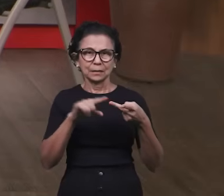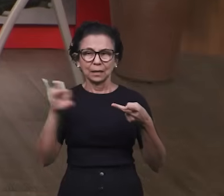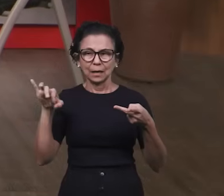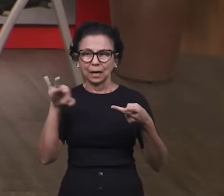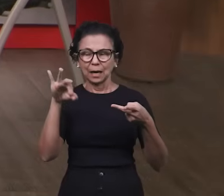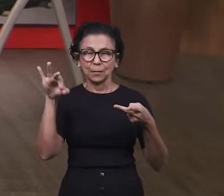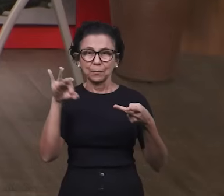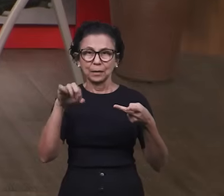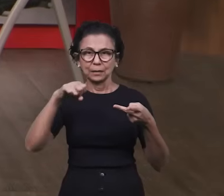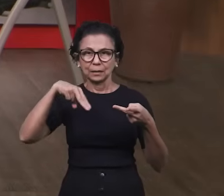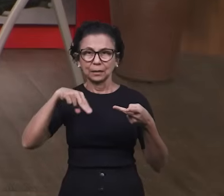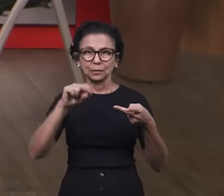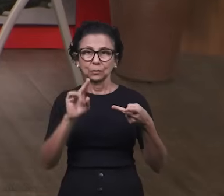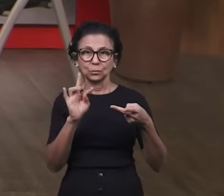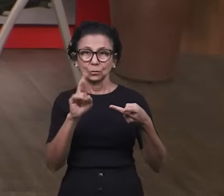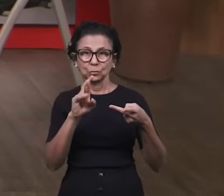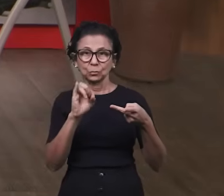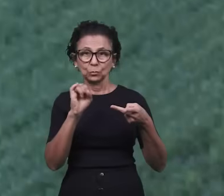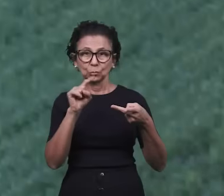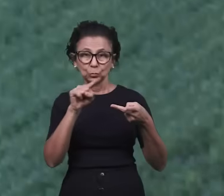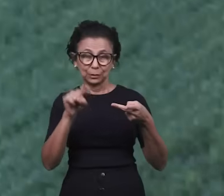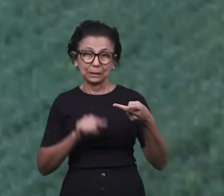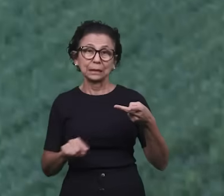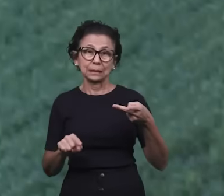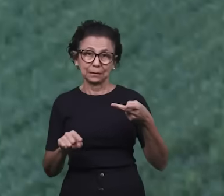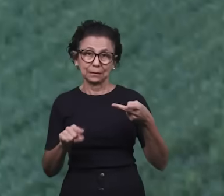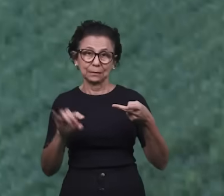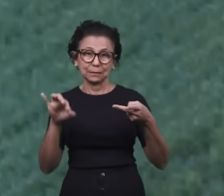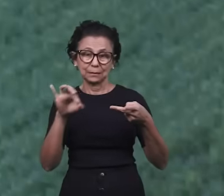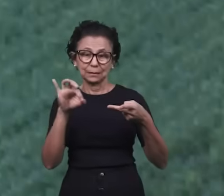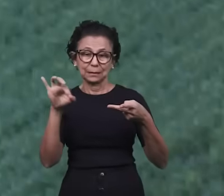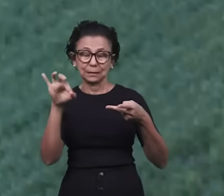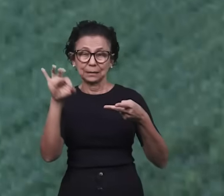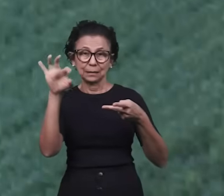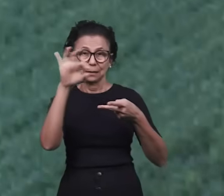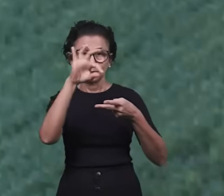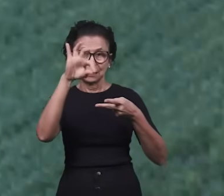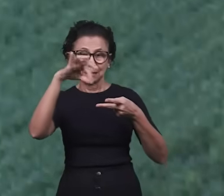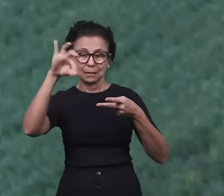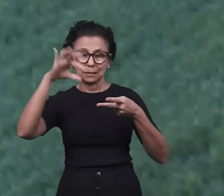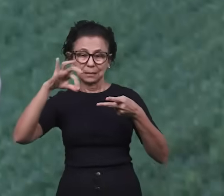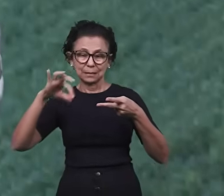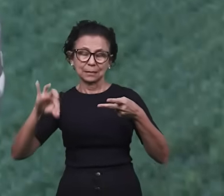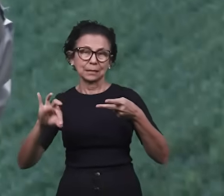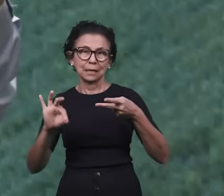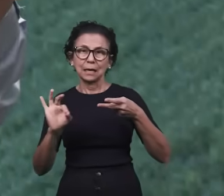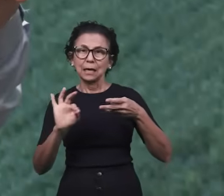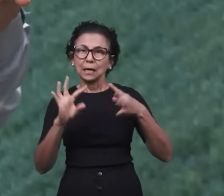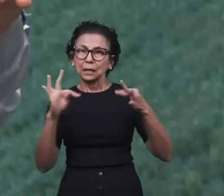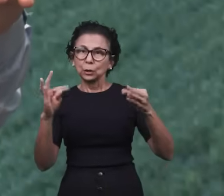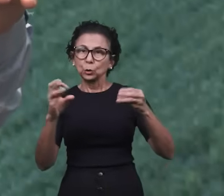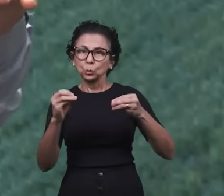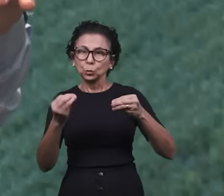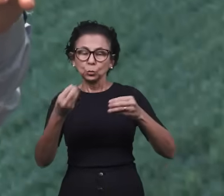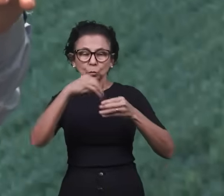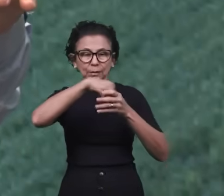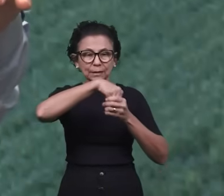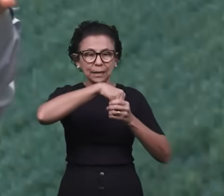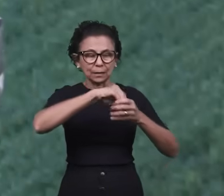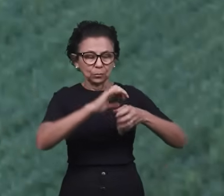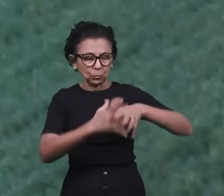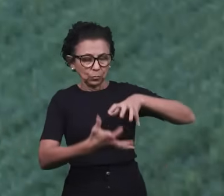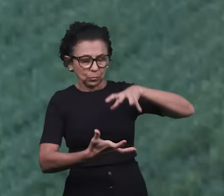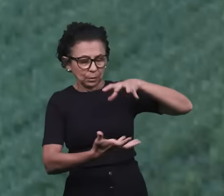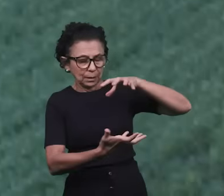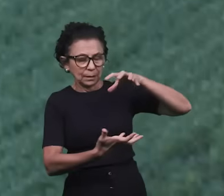gerando o veneno. A guardiã, chega um momento que elas ficam ali na porta, né,